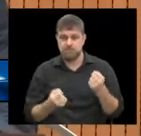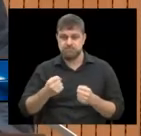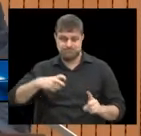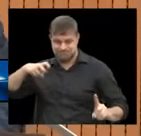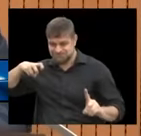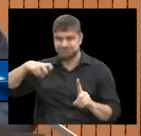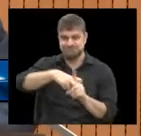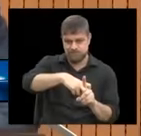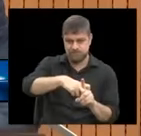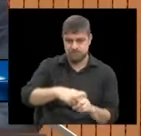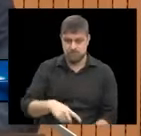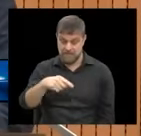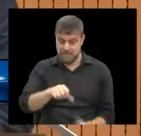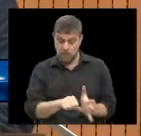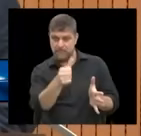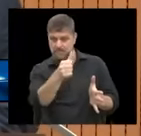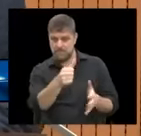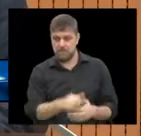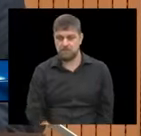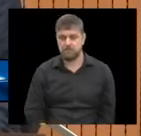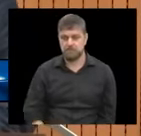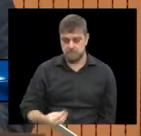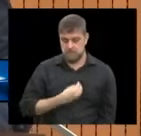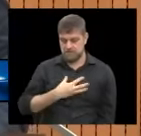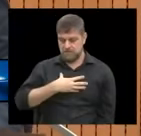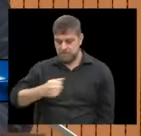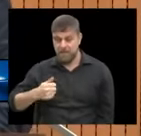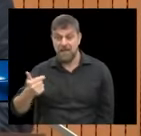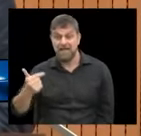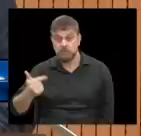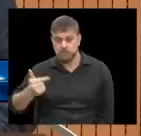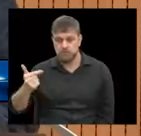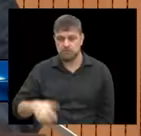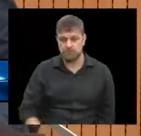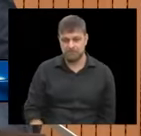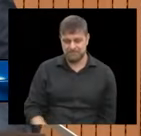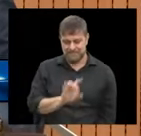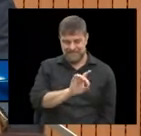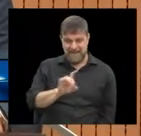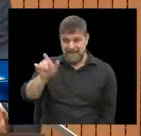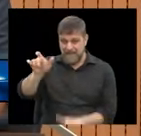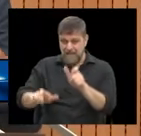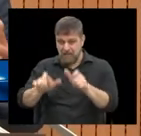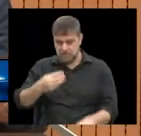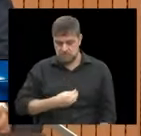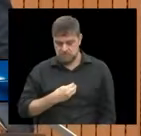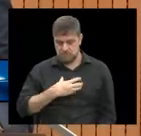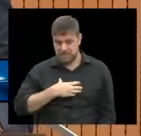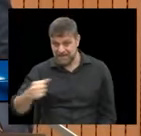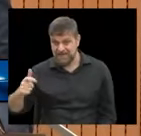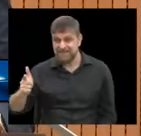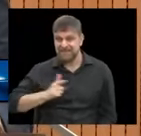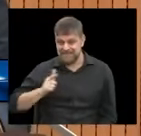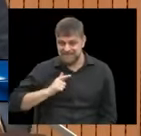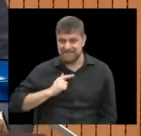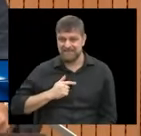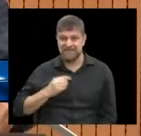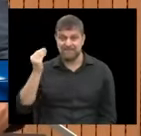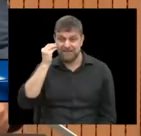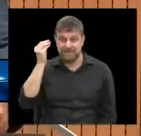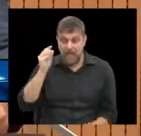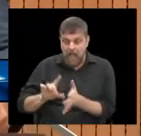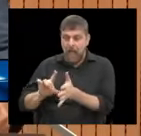de trânsito. Importante salientar que para cada suicídio cometido houve antes 10 ou 20